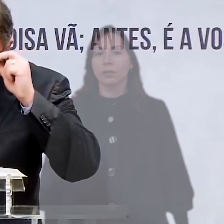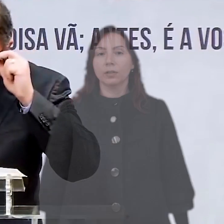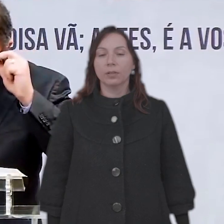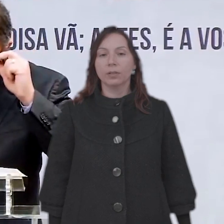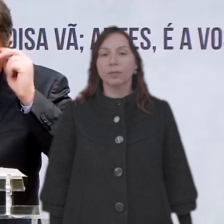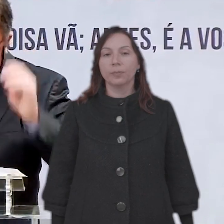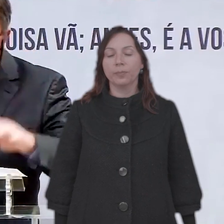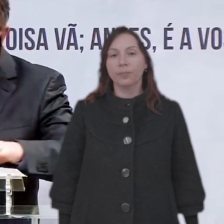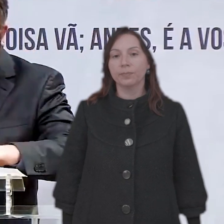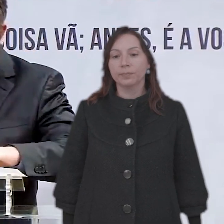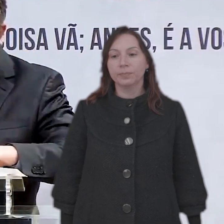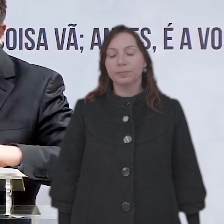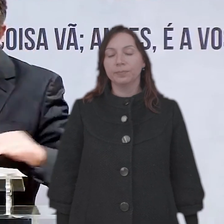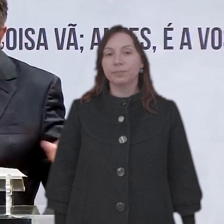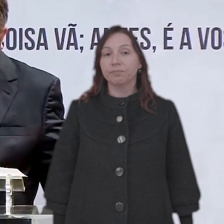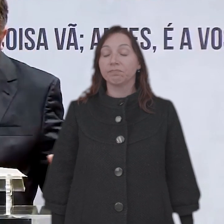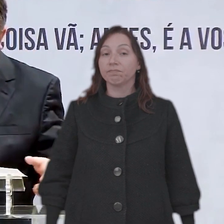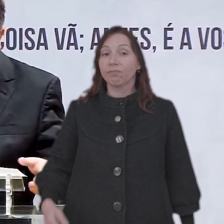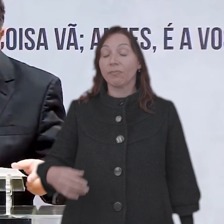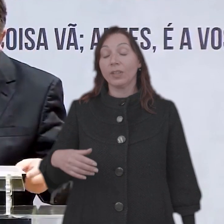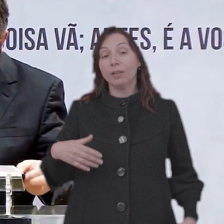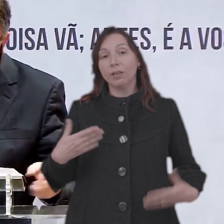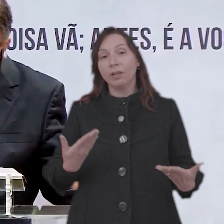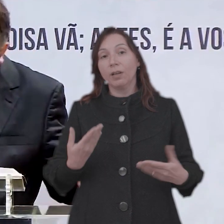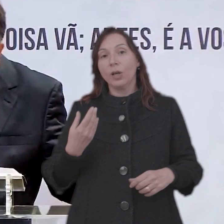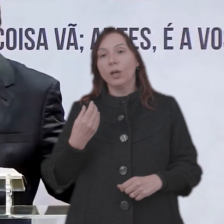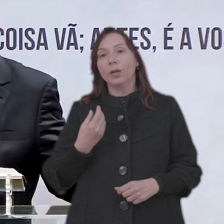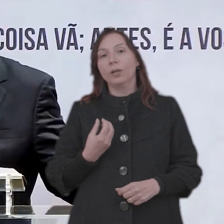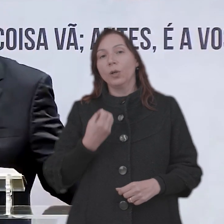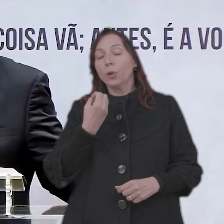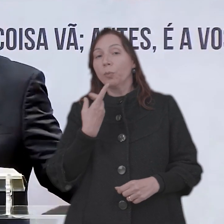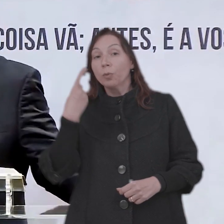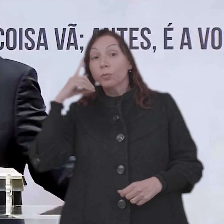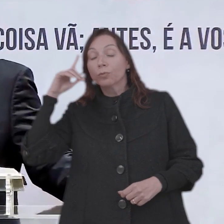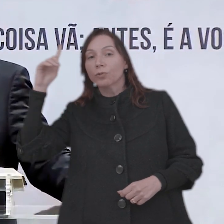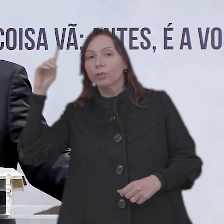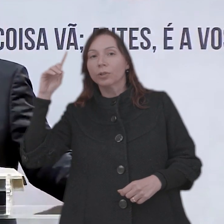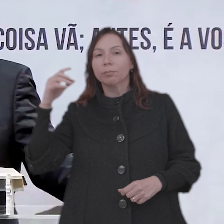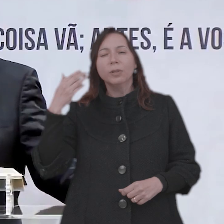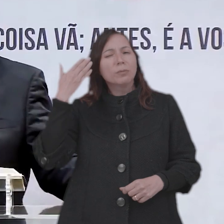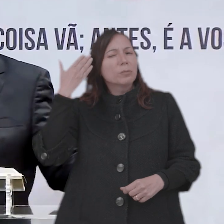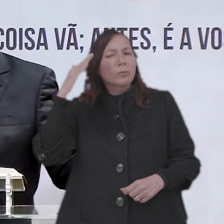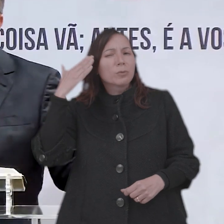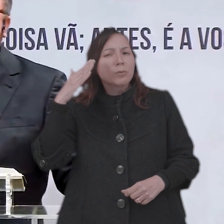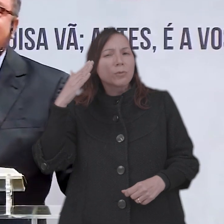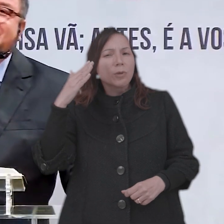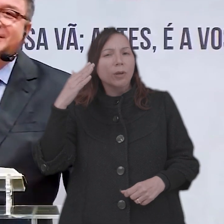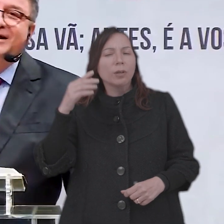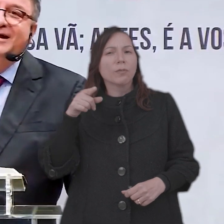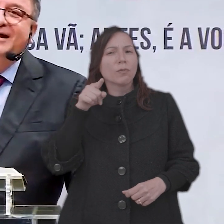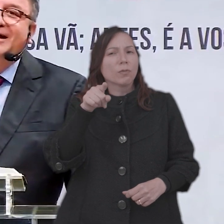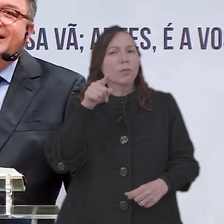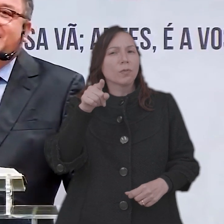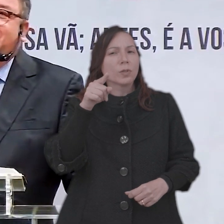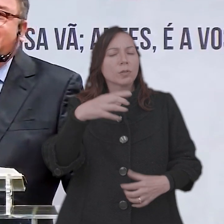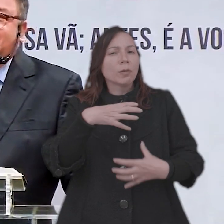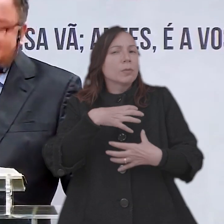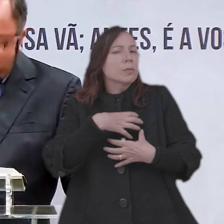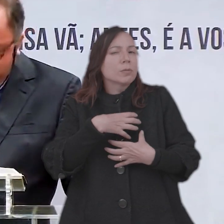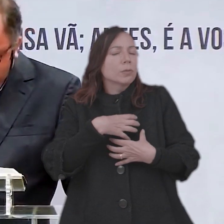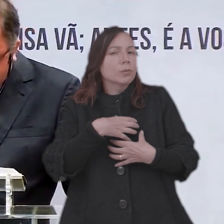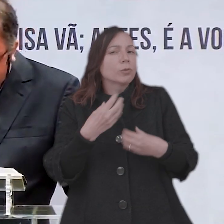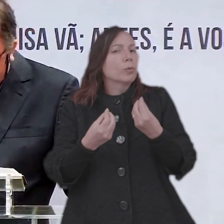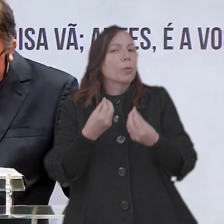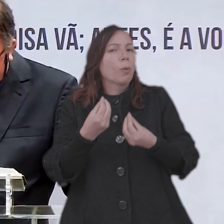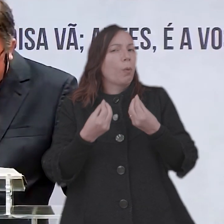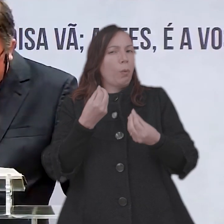meus irmãos. Eu não sei como é que você está, seu coração, mas